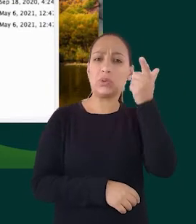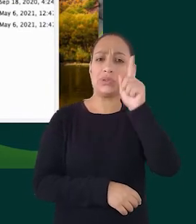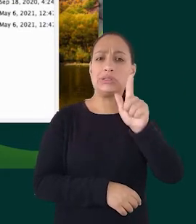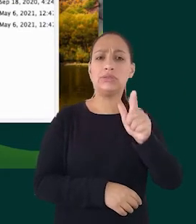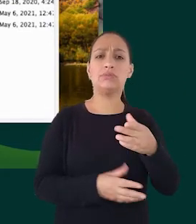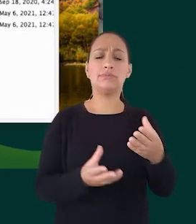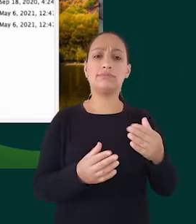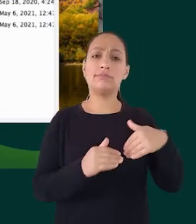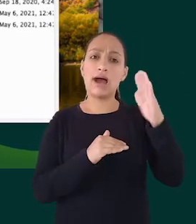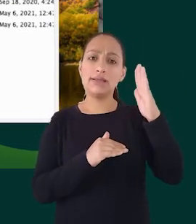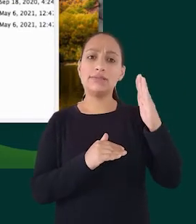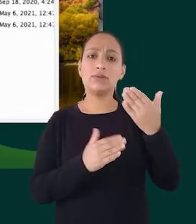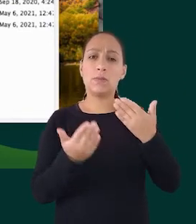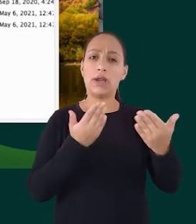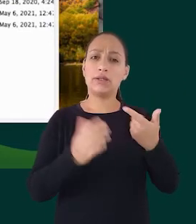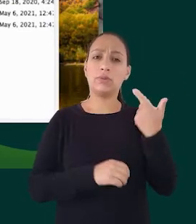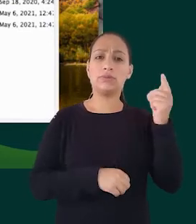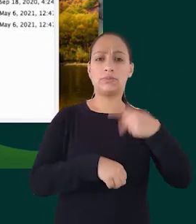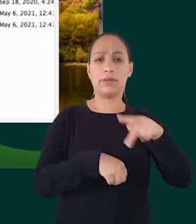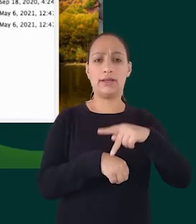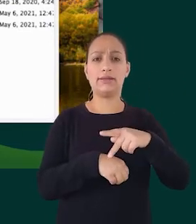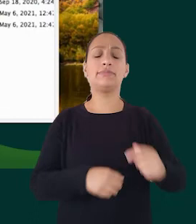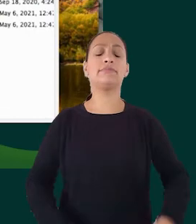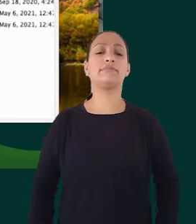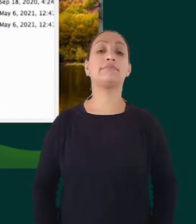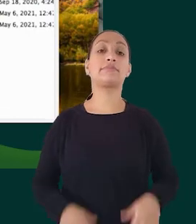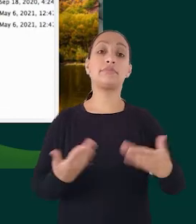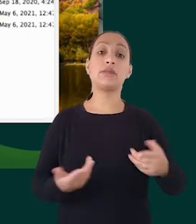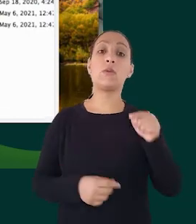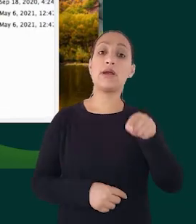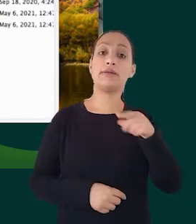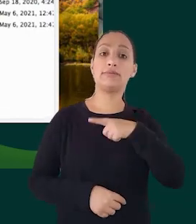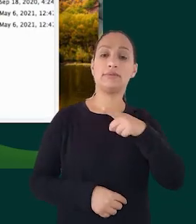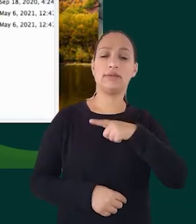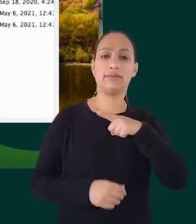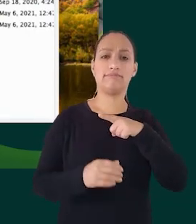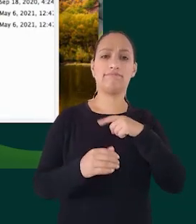Então, aqui eu tenho os dados de Israel, tá?